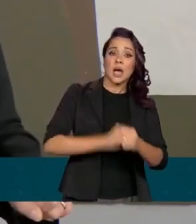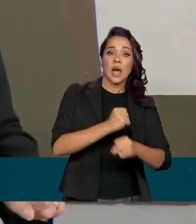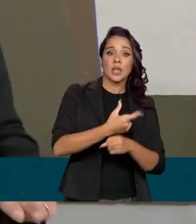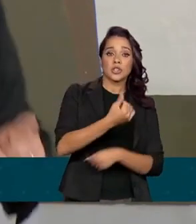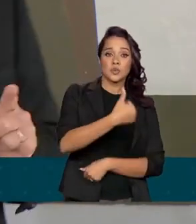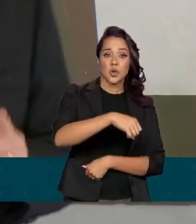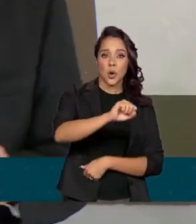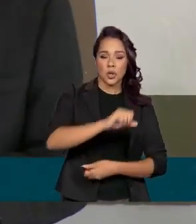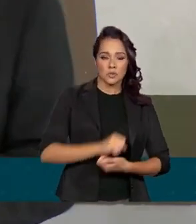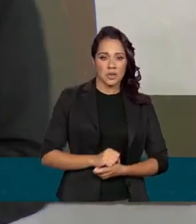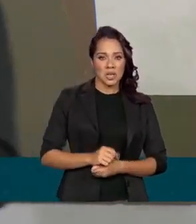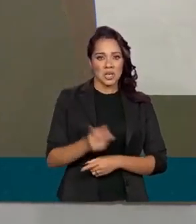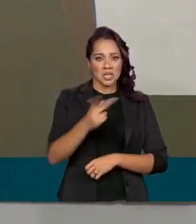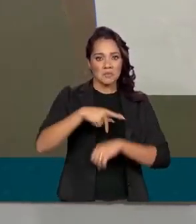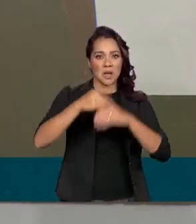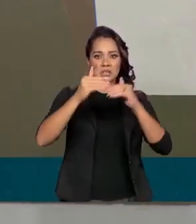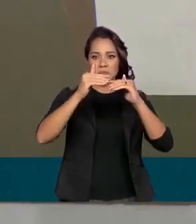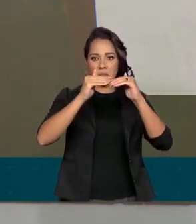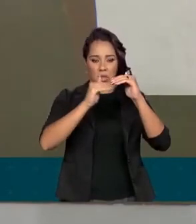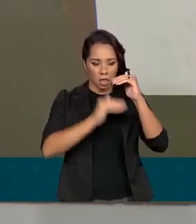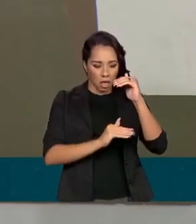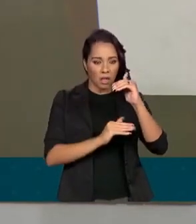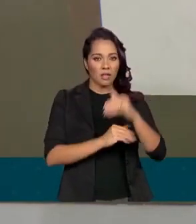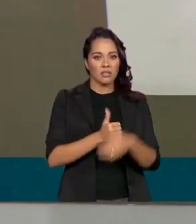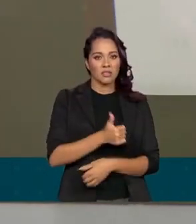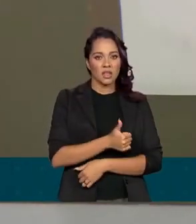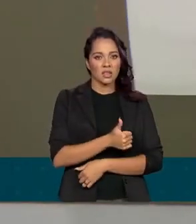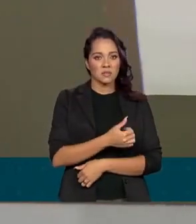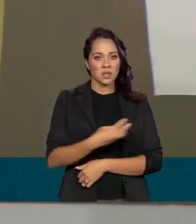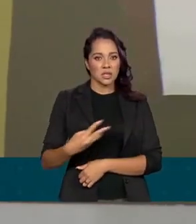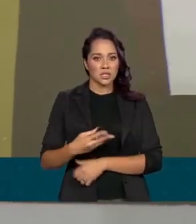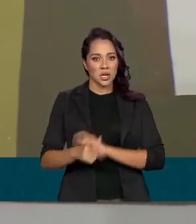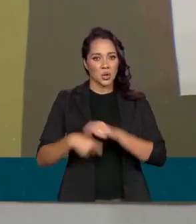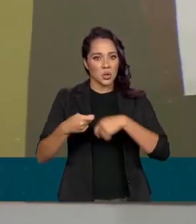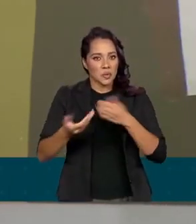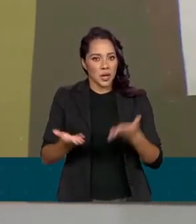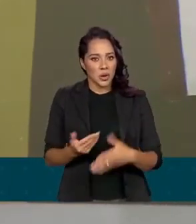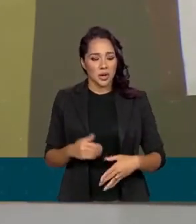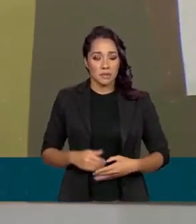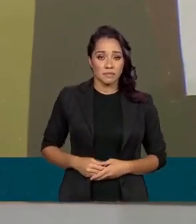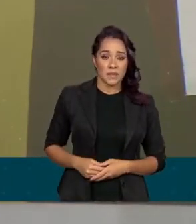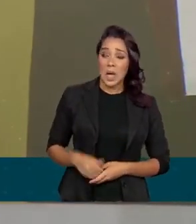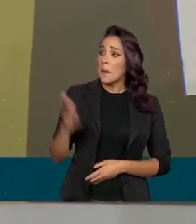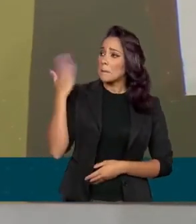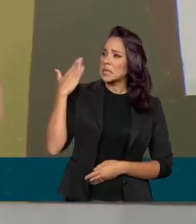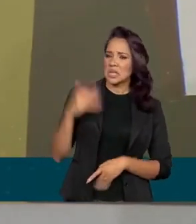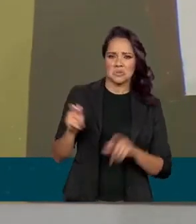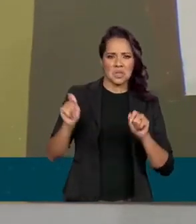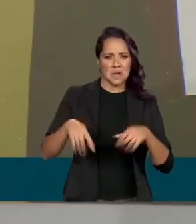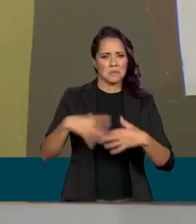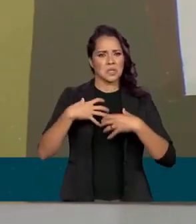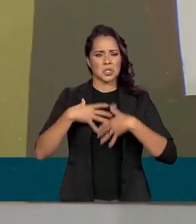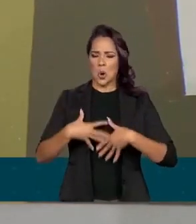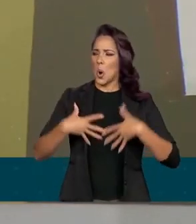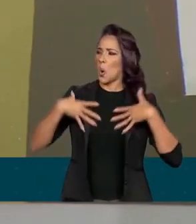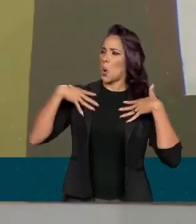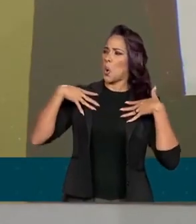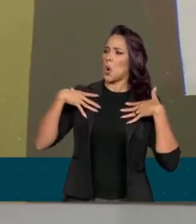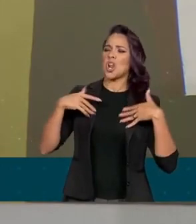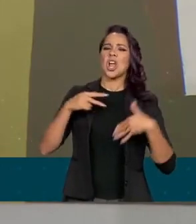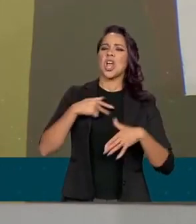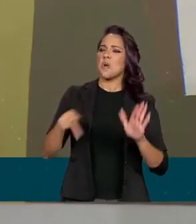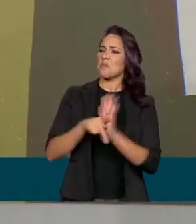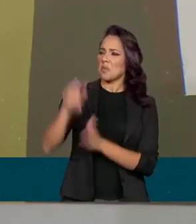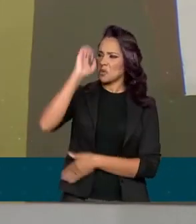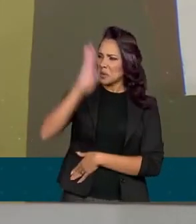2008 e esse país voltou a ser a 13ª economia agora. Nós éramos motivo de orgulho e, por isso, eu sou o